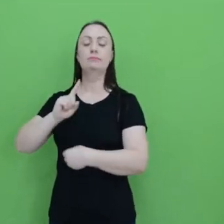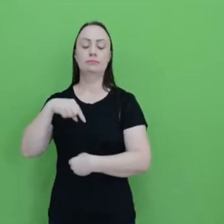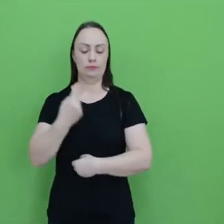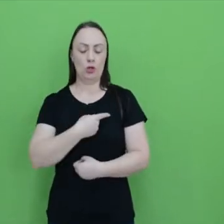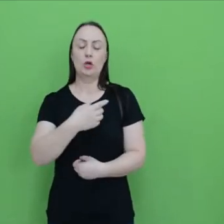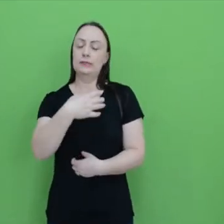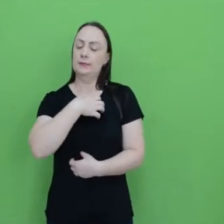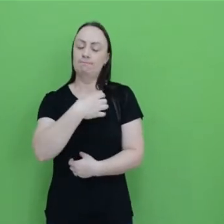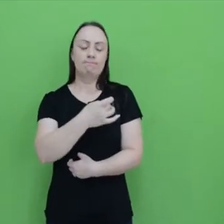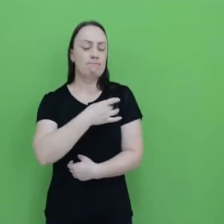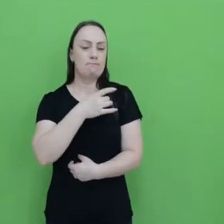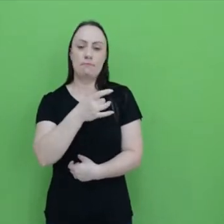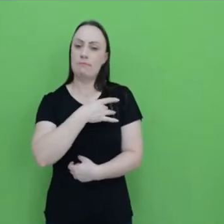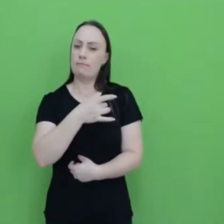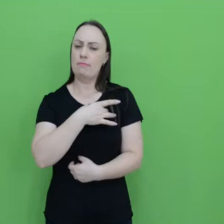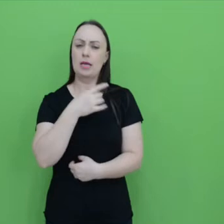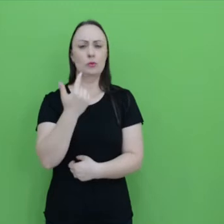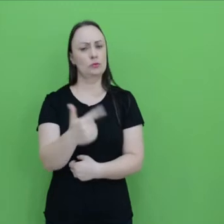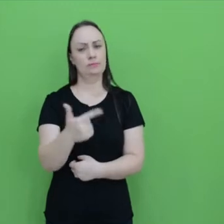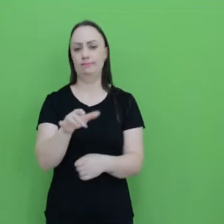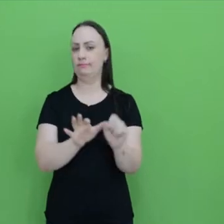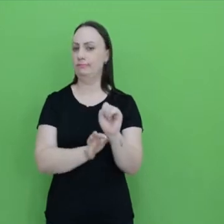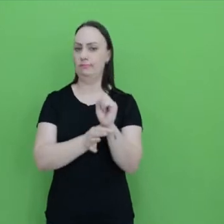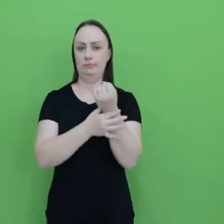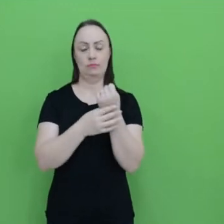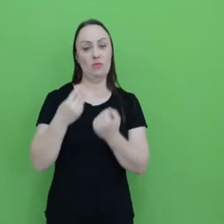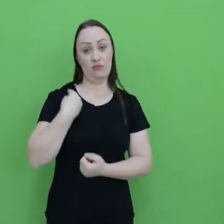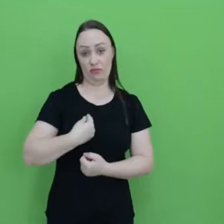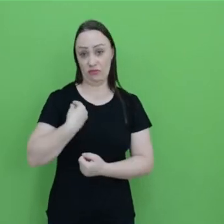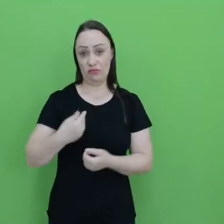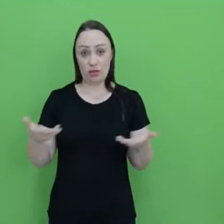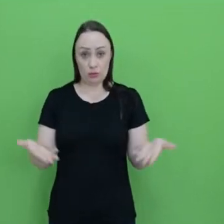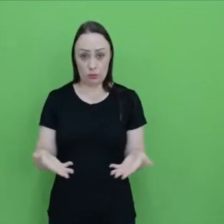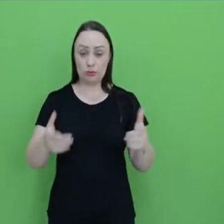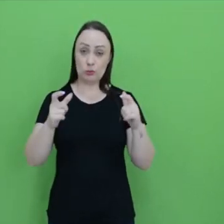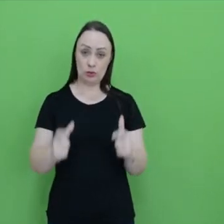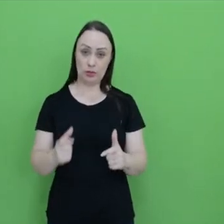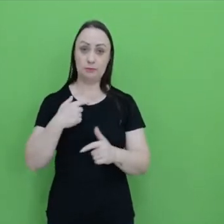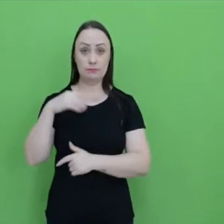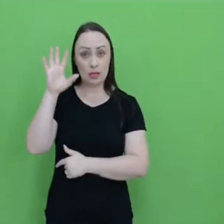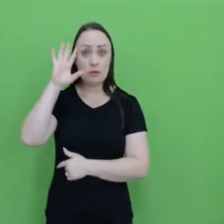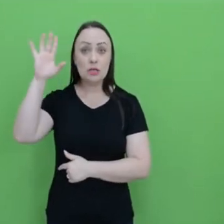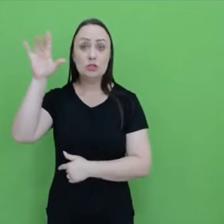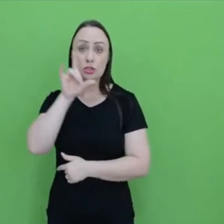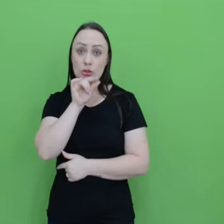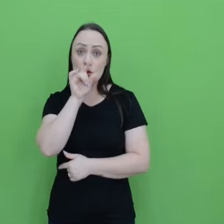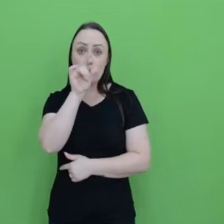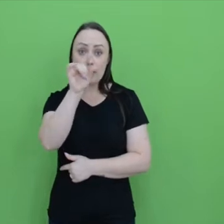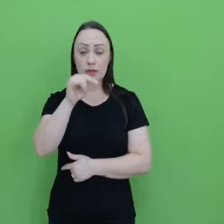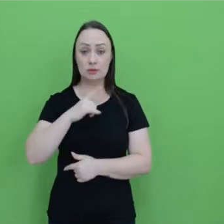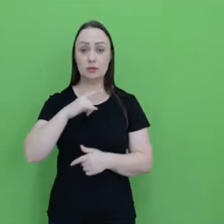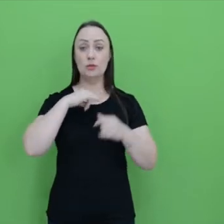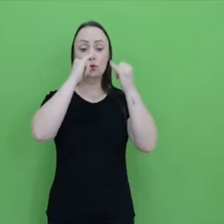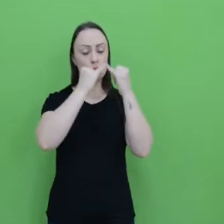Nós estamos sentindo medo e insegurança vivendo nesse lugar. Imagine um pássaro que